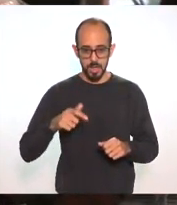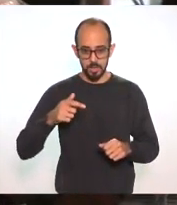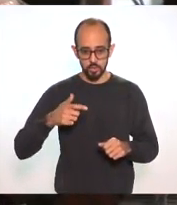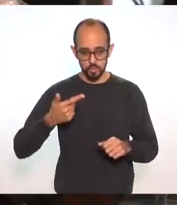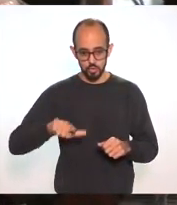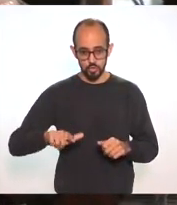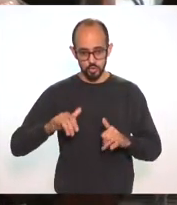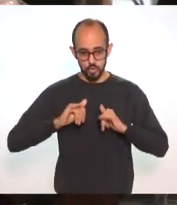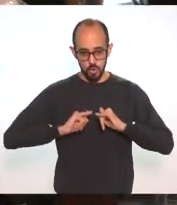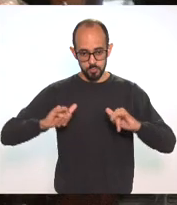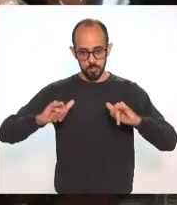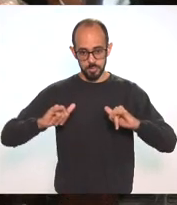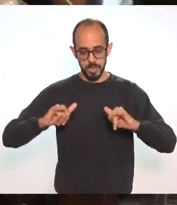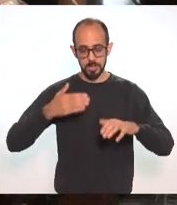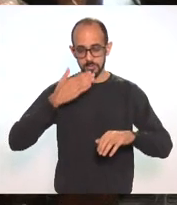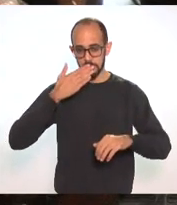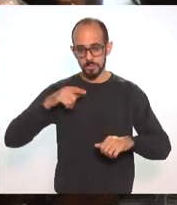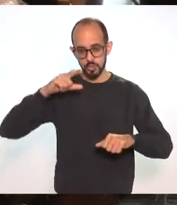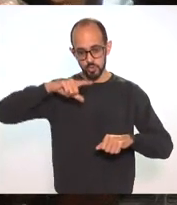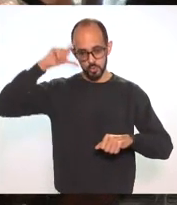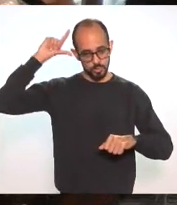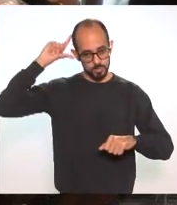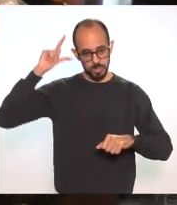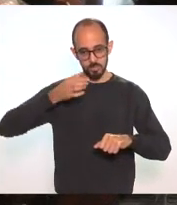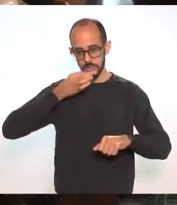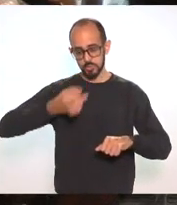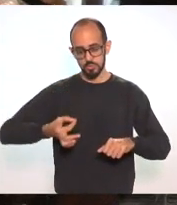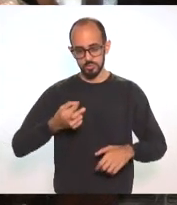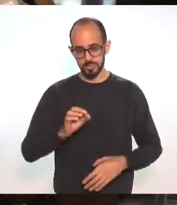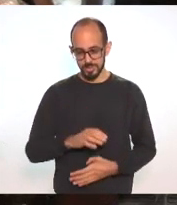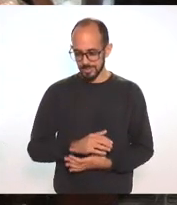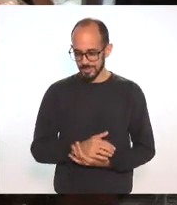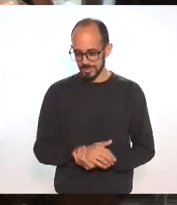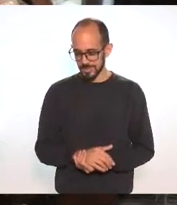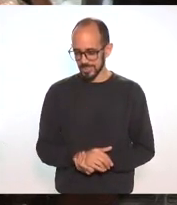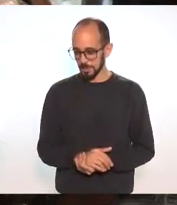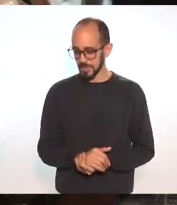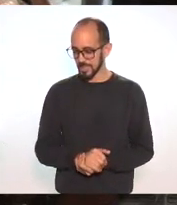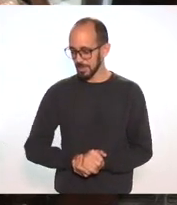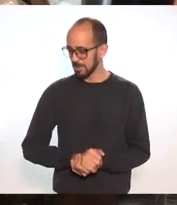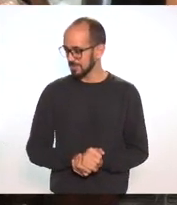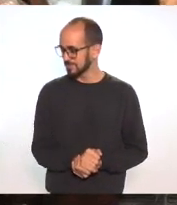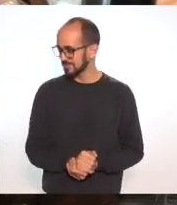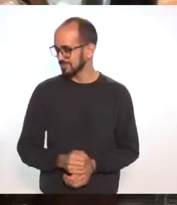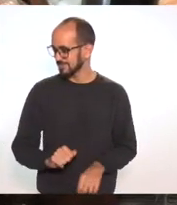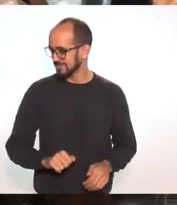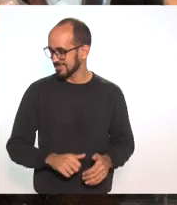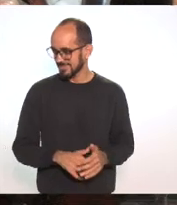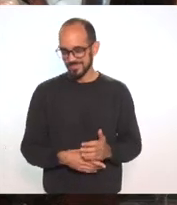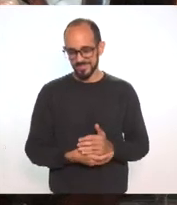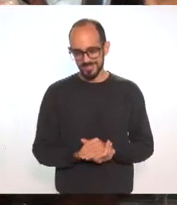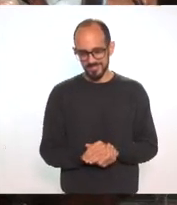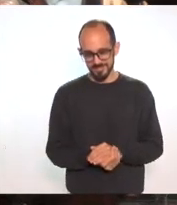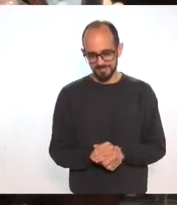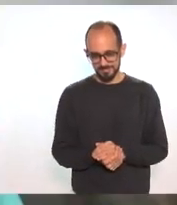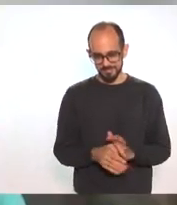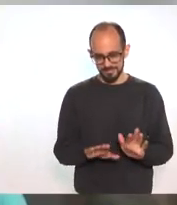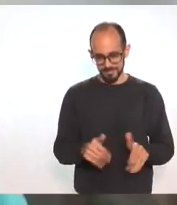Paulo para emitir parecer sobre a constitucionalidade da matéria 2905. Senhor